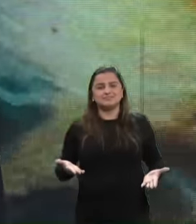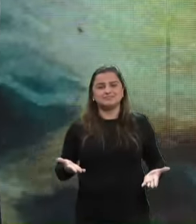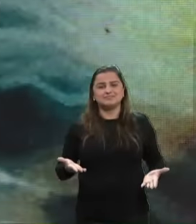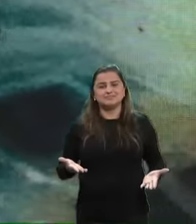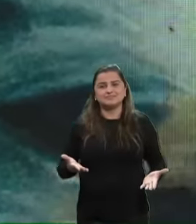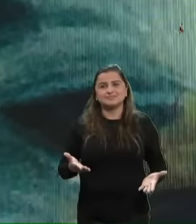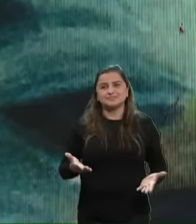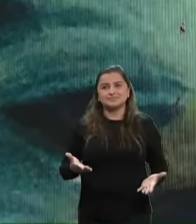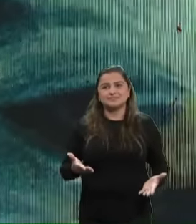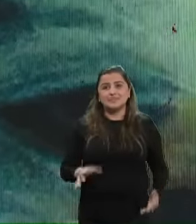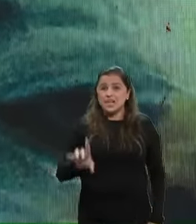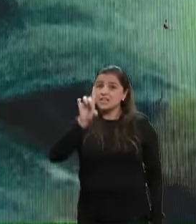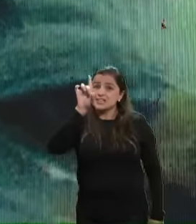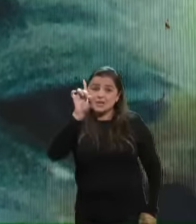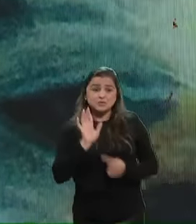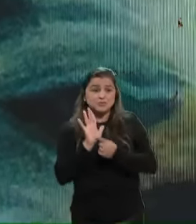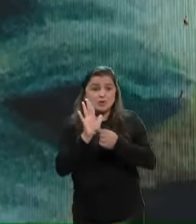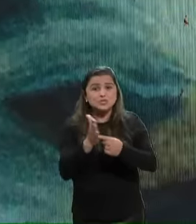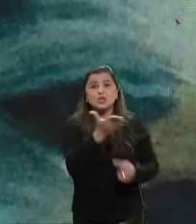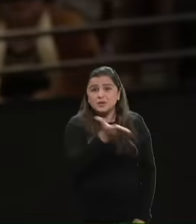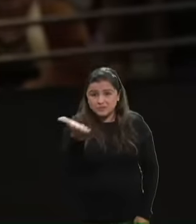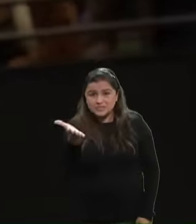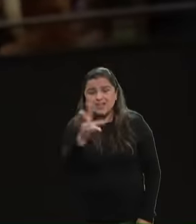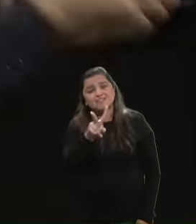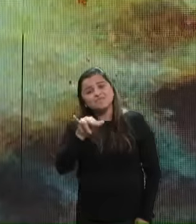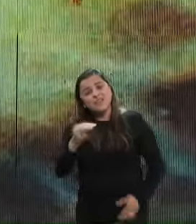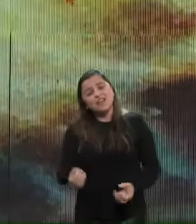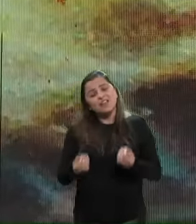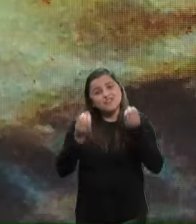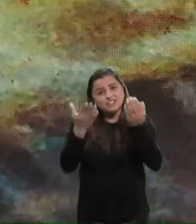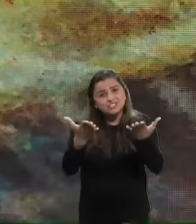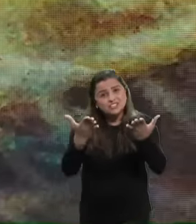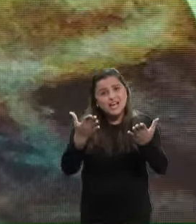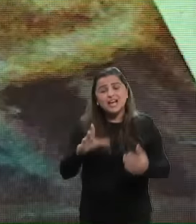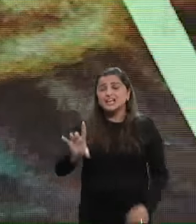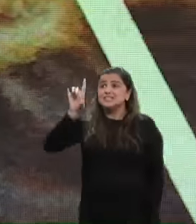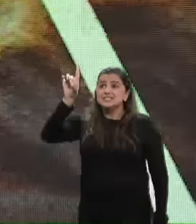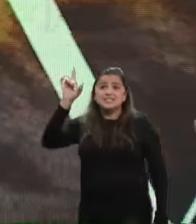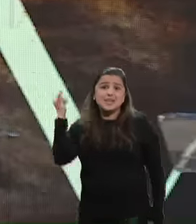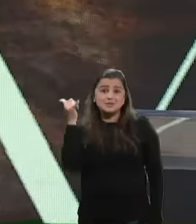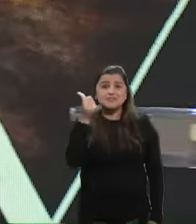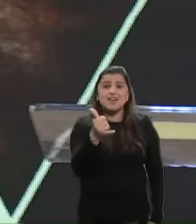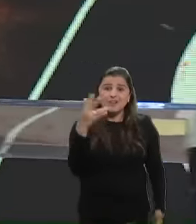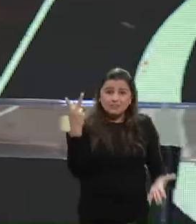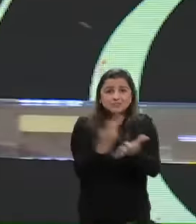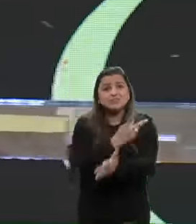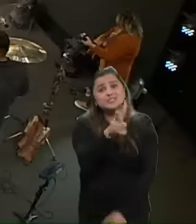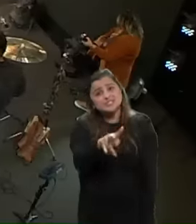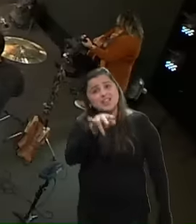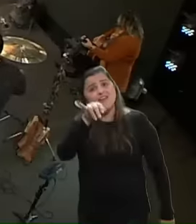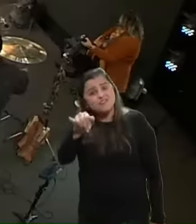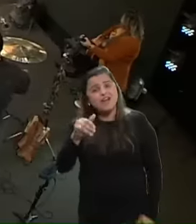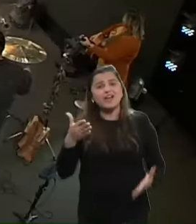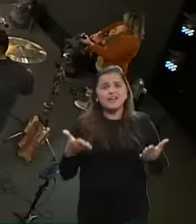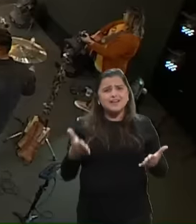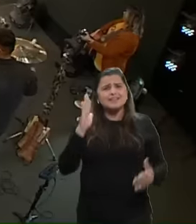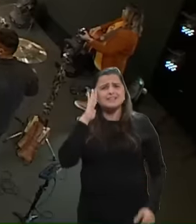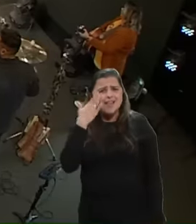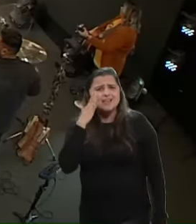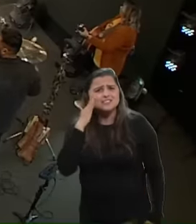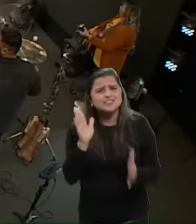Fala para alguém, se Deus te mostrou, Ele vai te dar. Se Deus te revelou, Ele vai te dar. Eu não sei se está compreendendo.